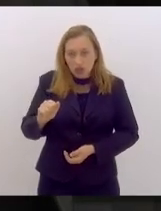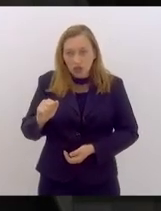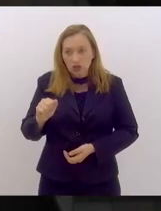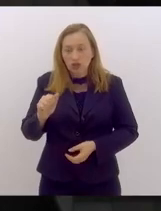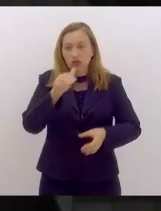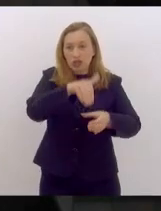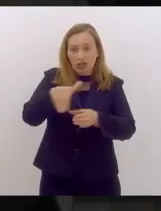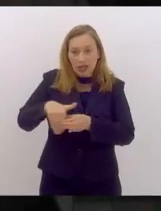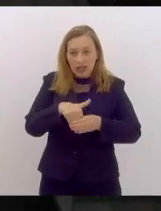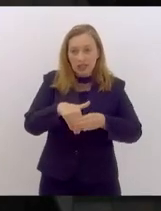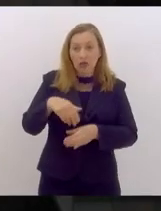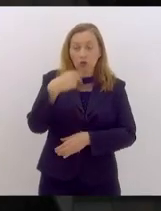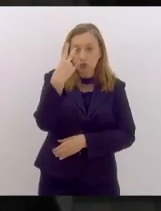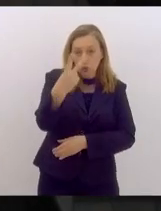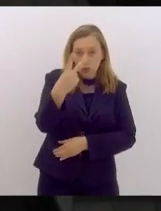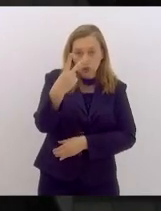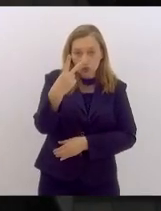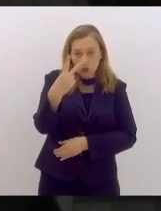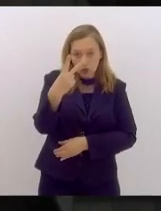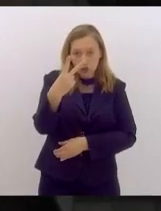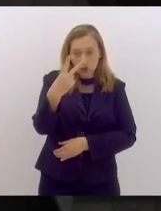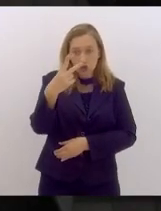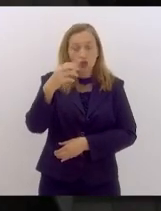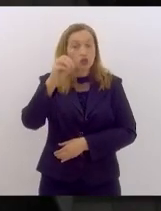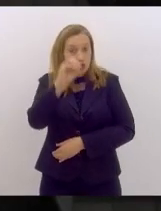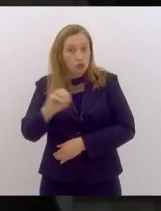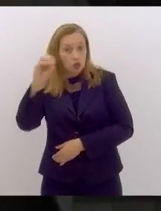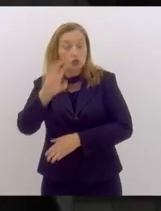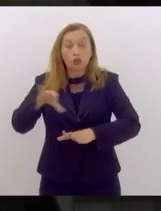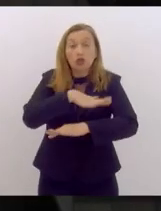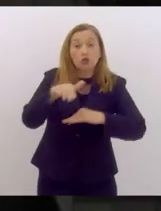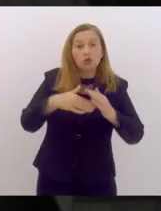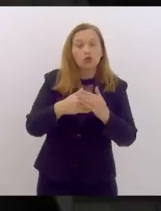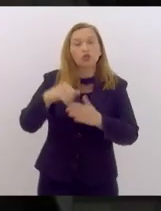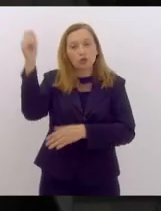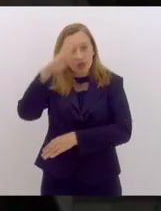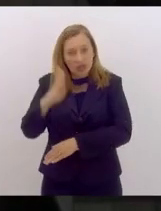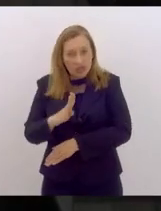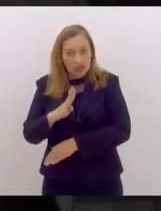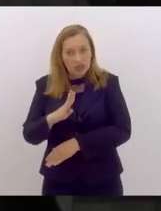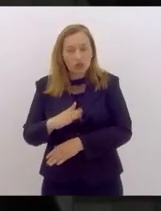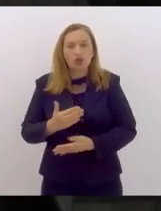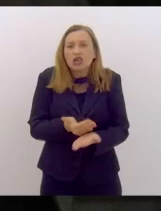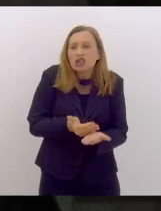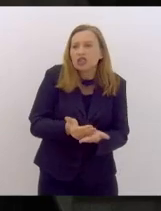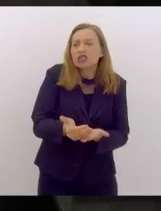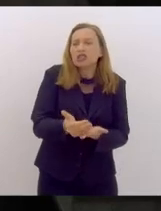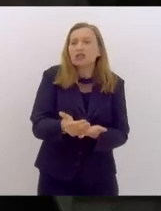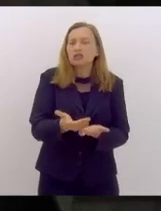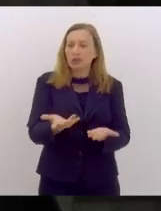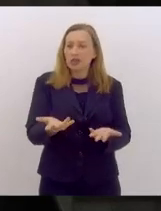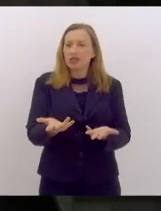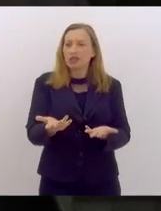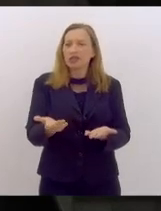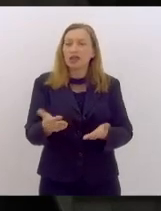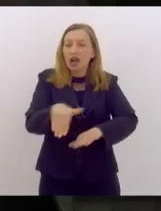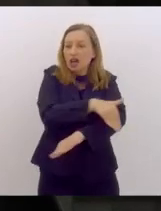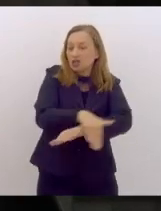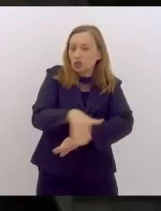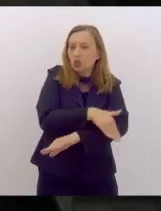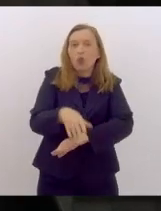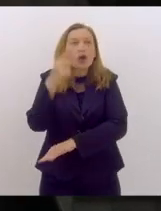de outubro o dia do pleito Eleitoral do Brasil e começa as ruas